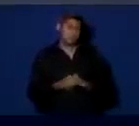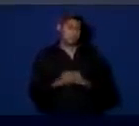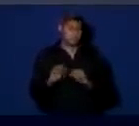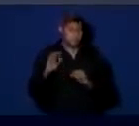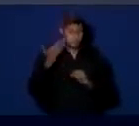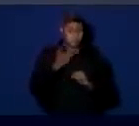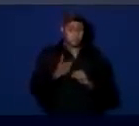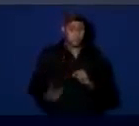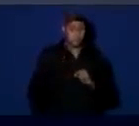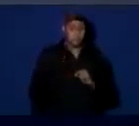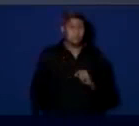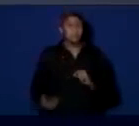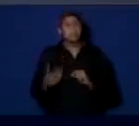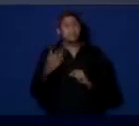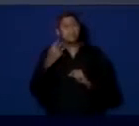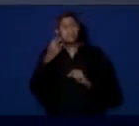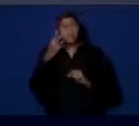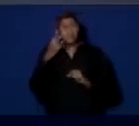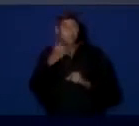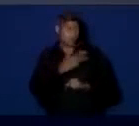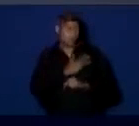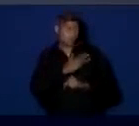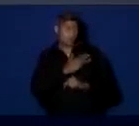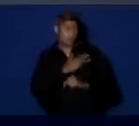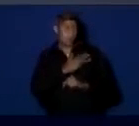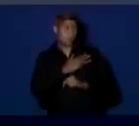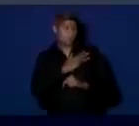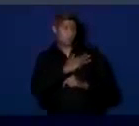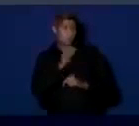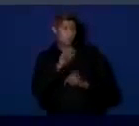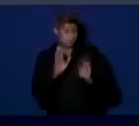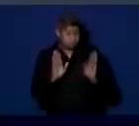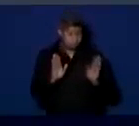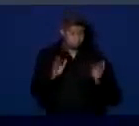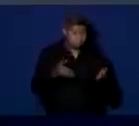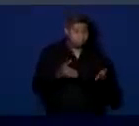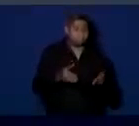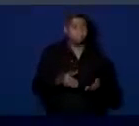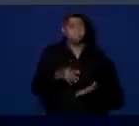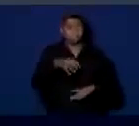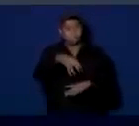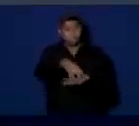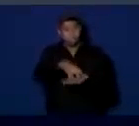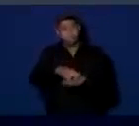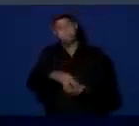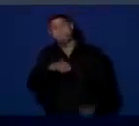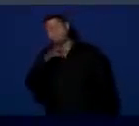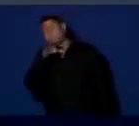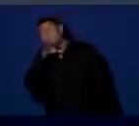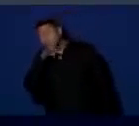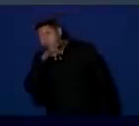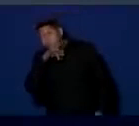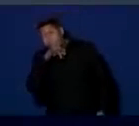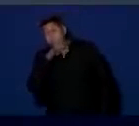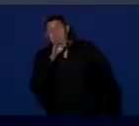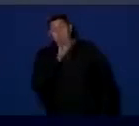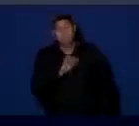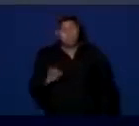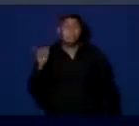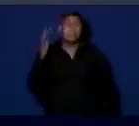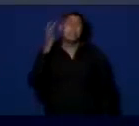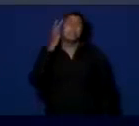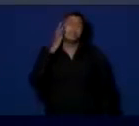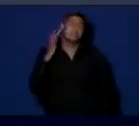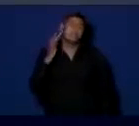eventual governo Lula é pragmatista e centrista. Essa é a boa notícia. A má notícia é que eu